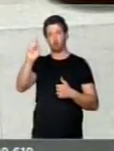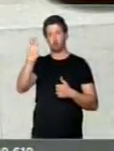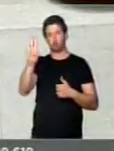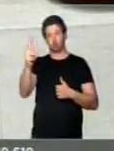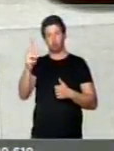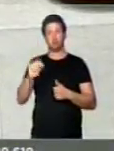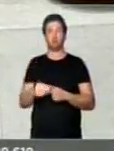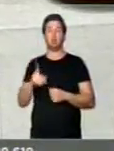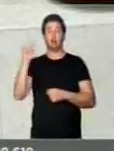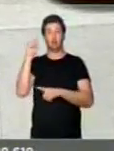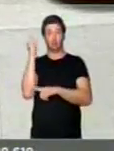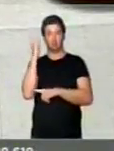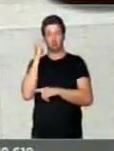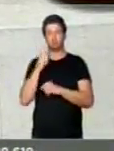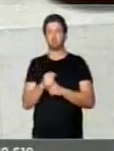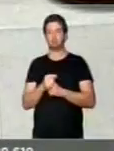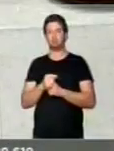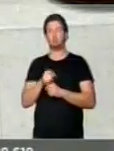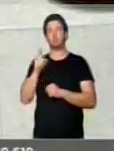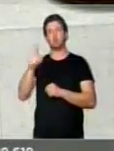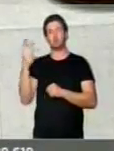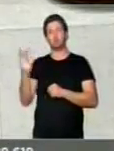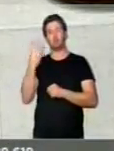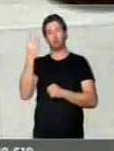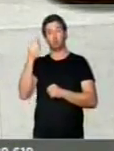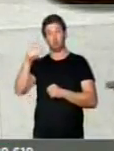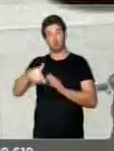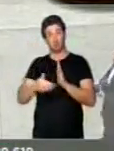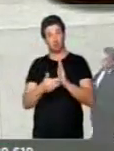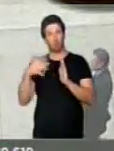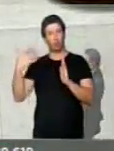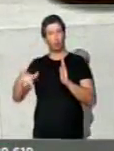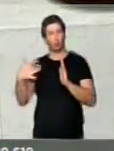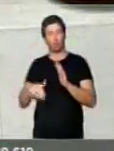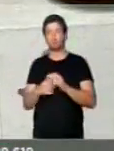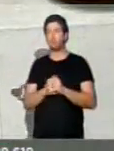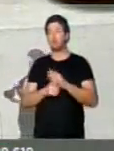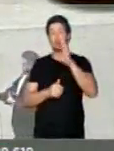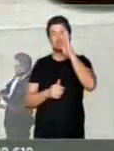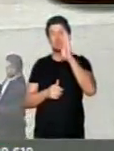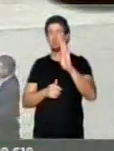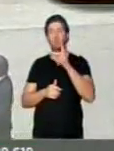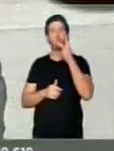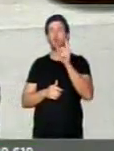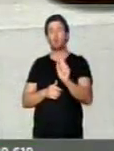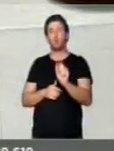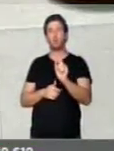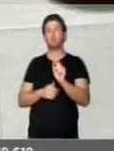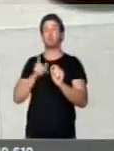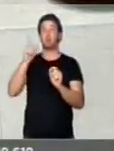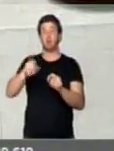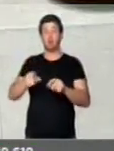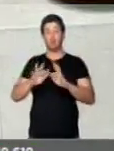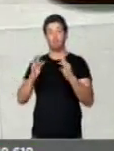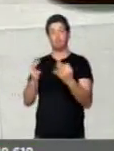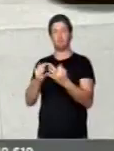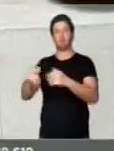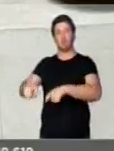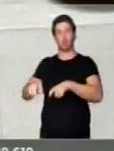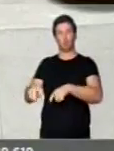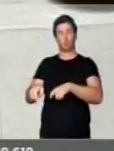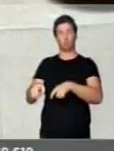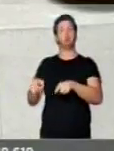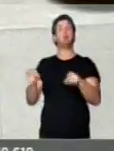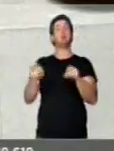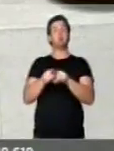Sul, agregar muito aqui na casa, principalmente falando-se em agricultura familiar,